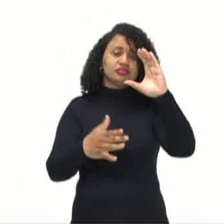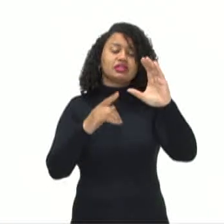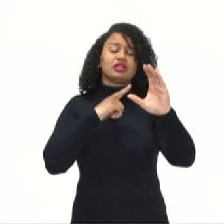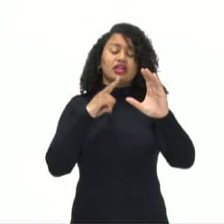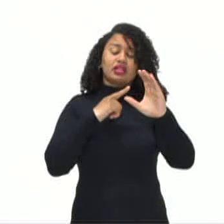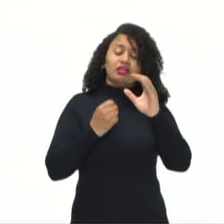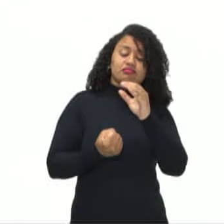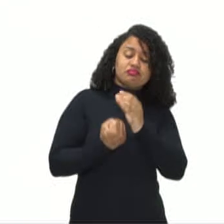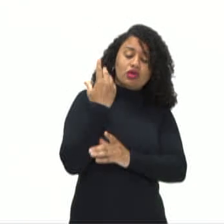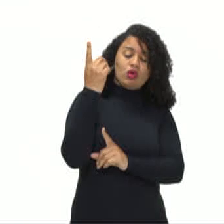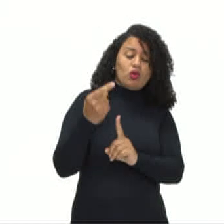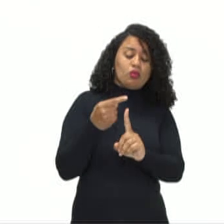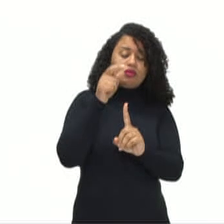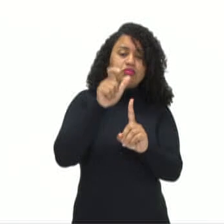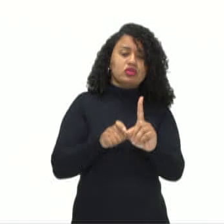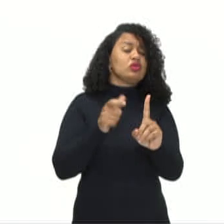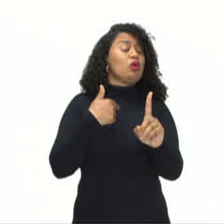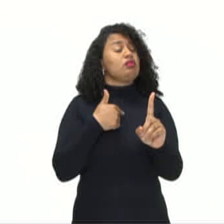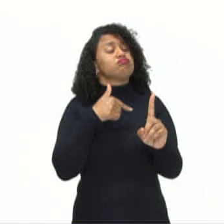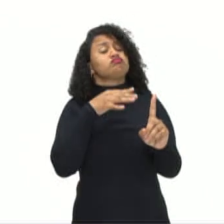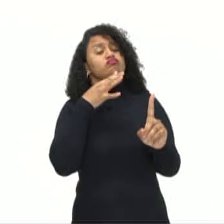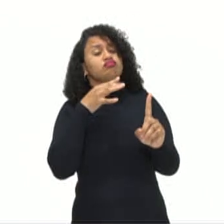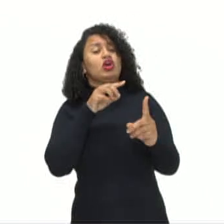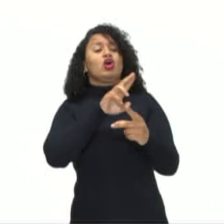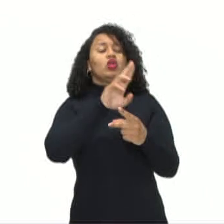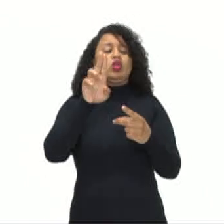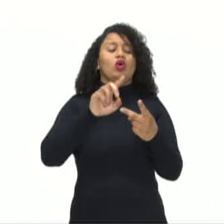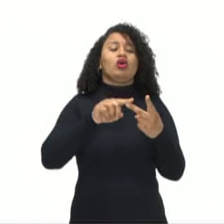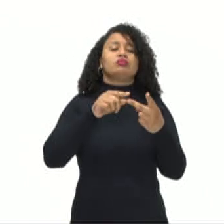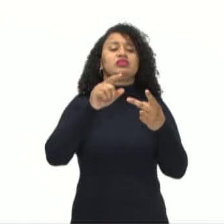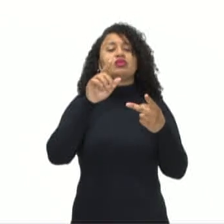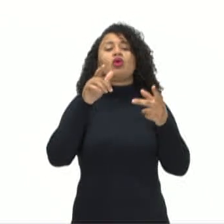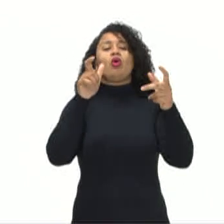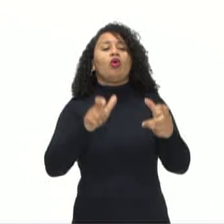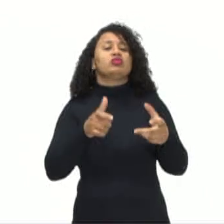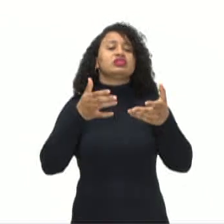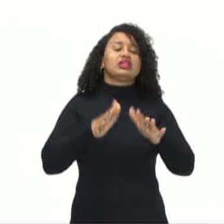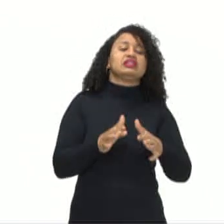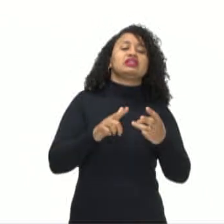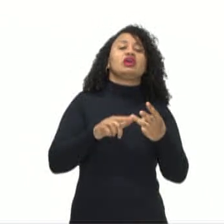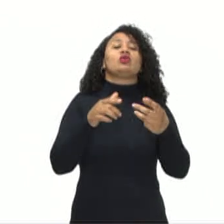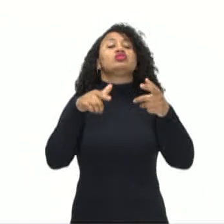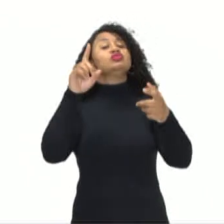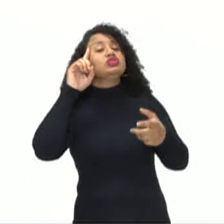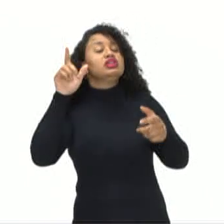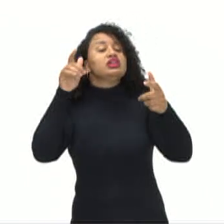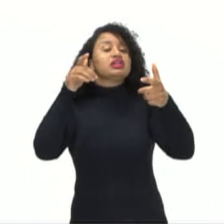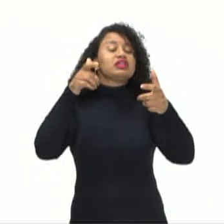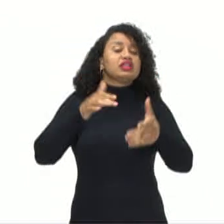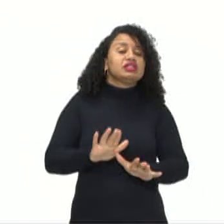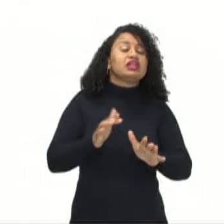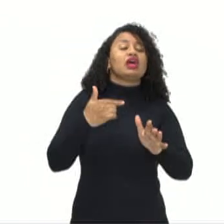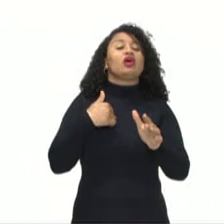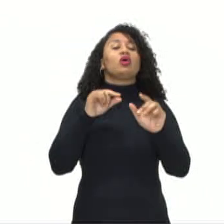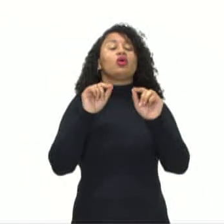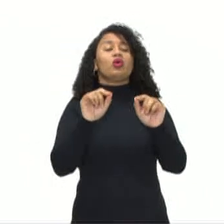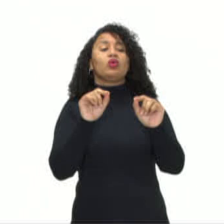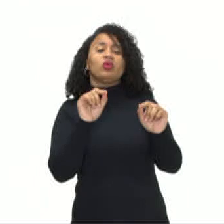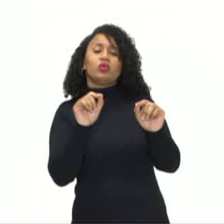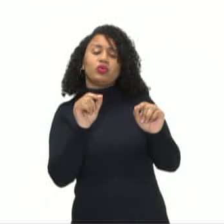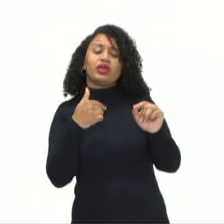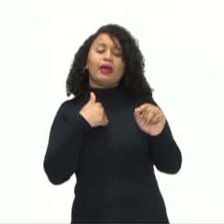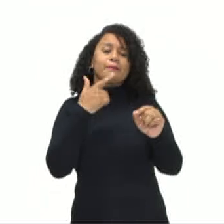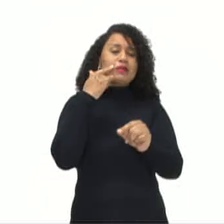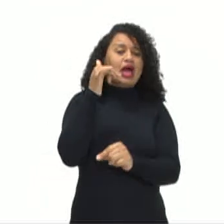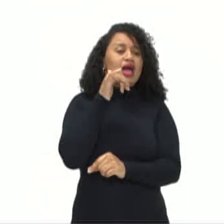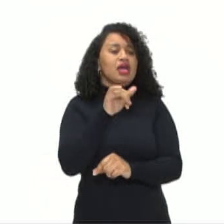uma pessoa reconhecível. Nome, data, local de nascimento, filiação, documentos, são elementos que